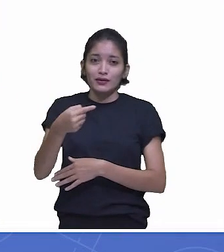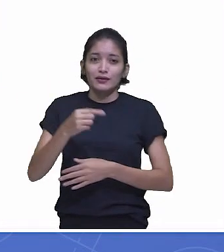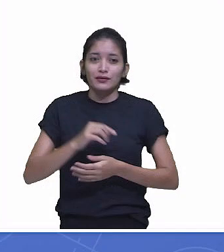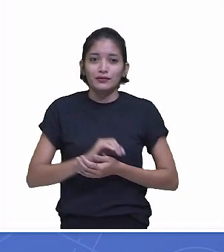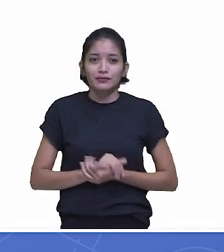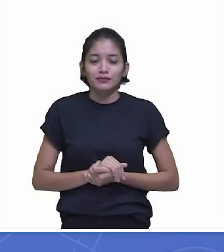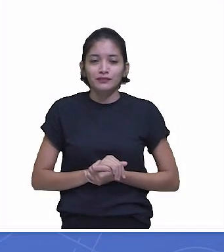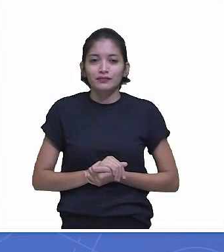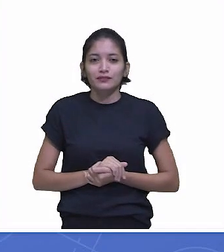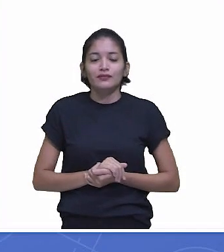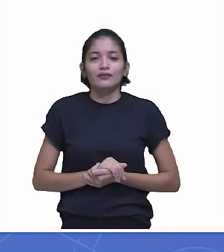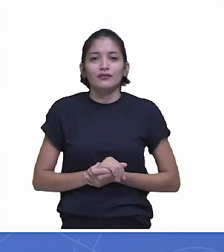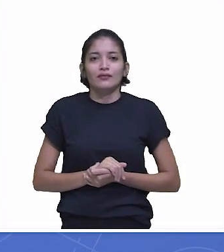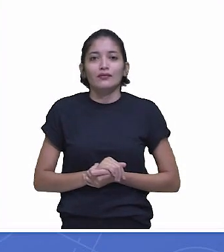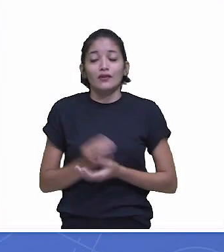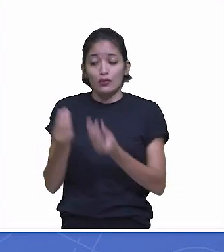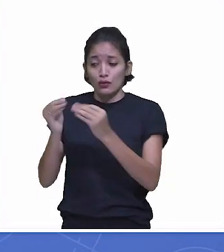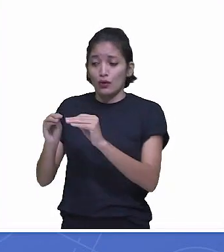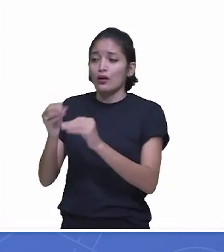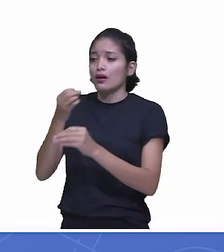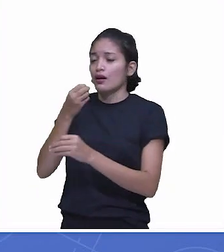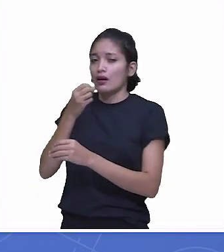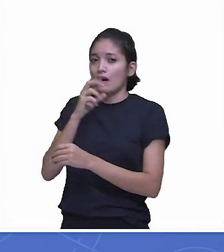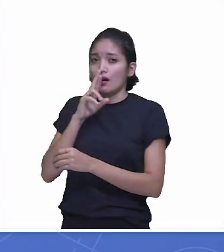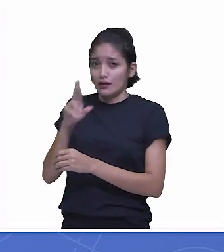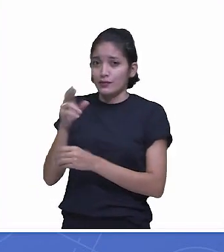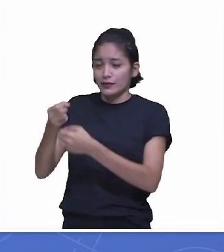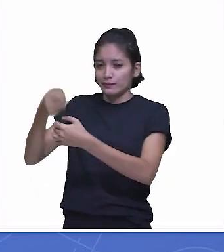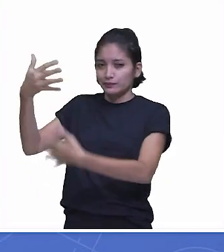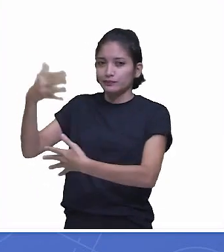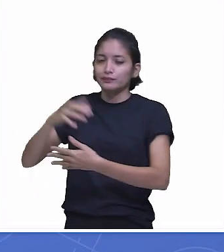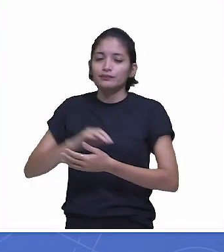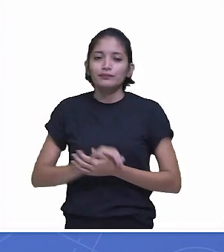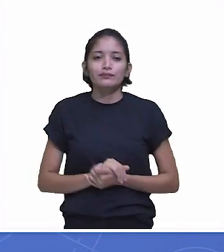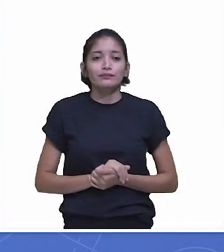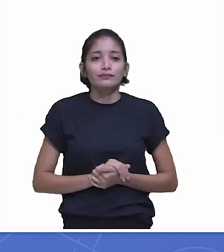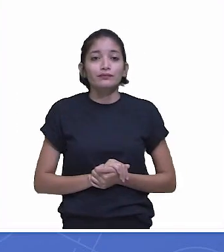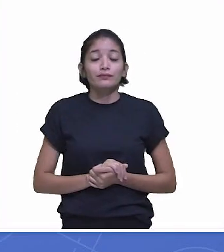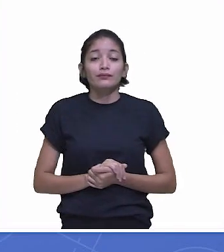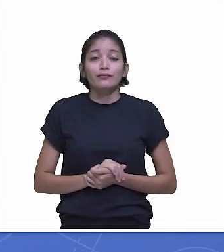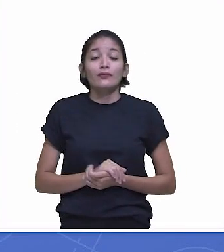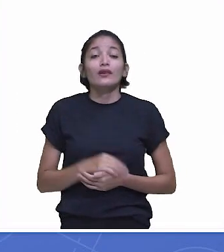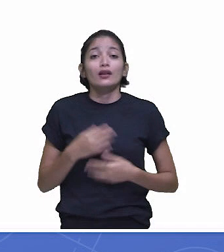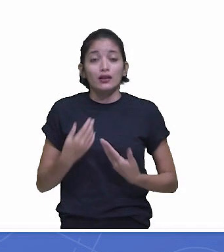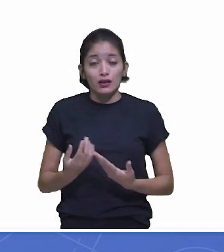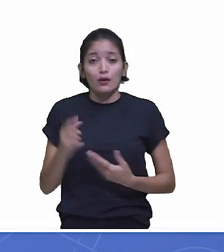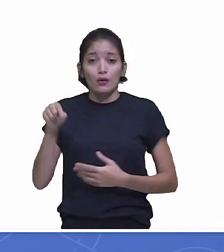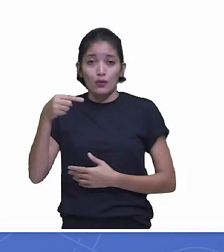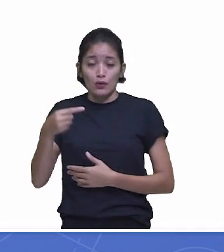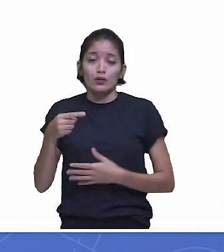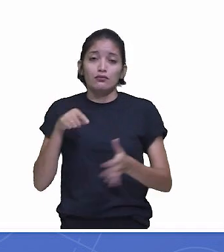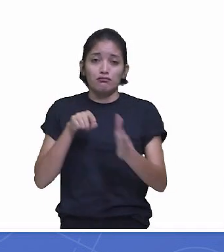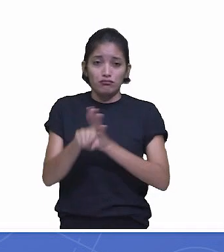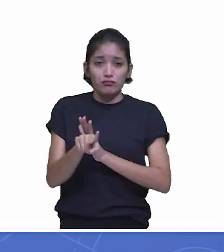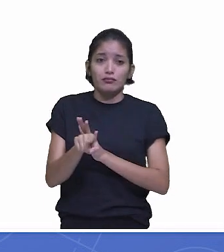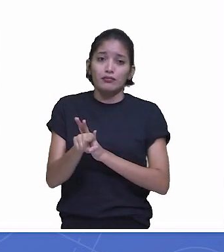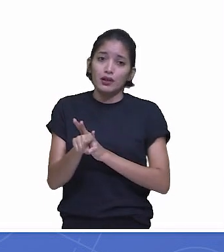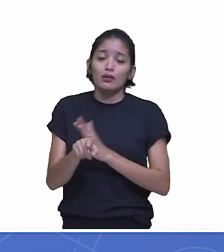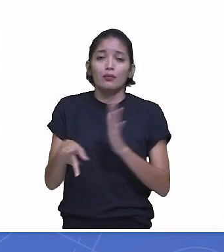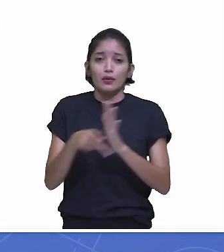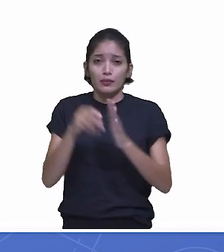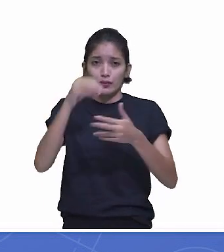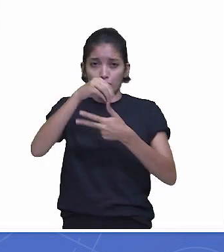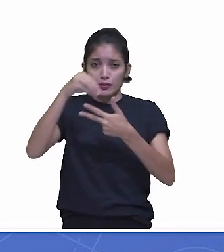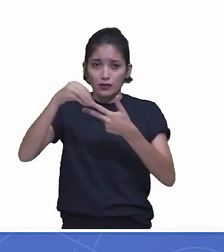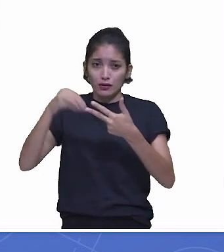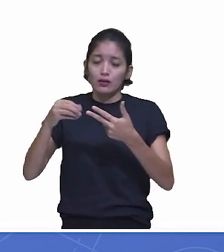Já mandem aí as respostas de vocês no chat. A próxima questão do Enem de 2019, observem aqui.